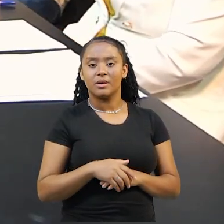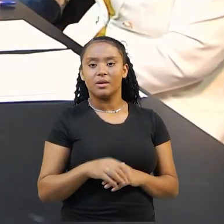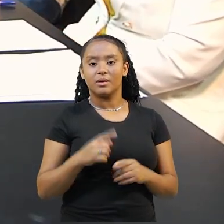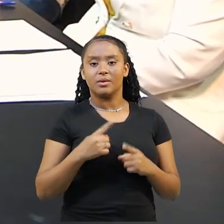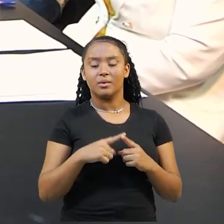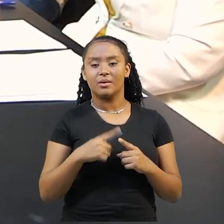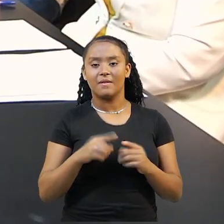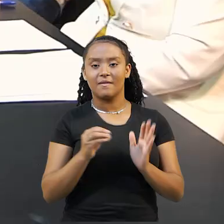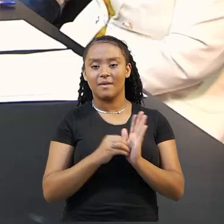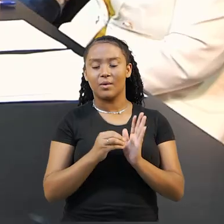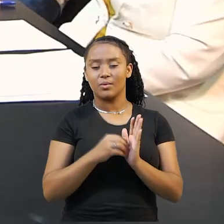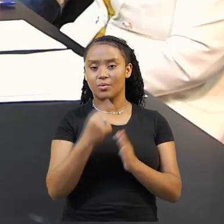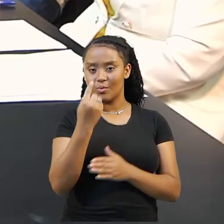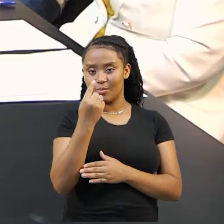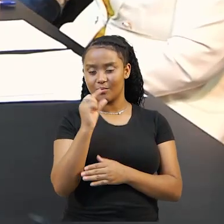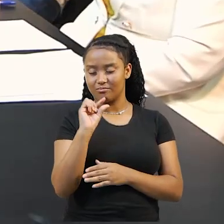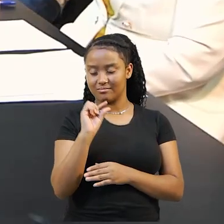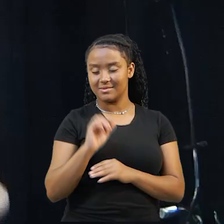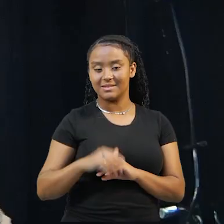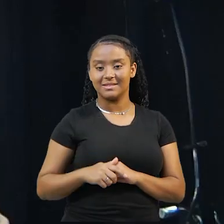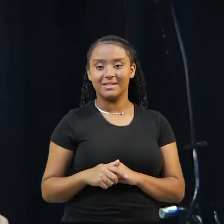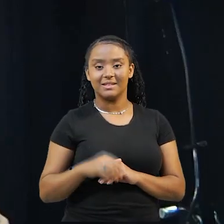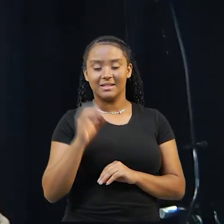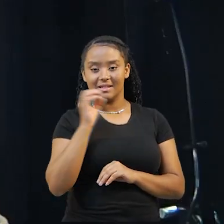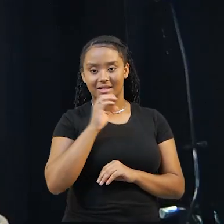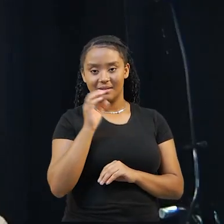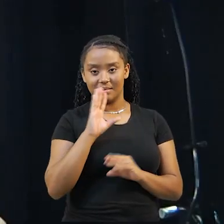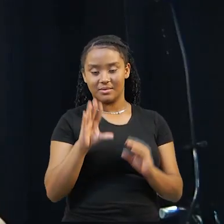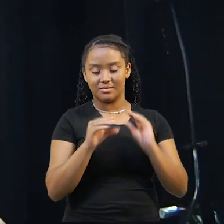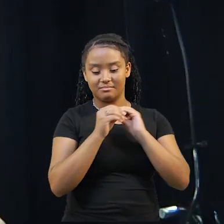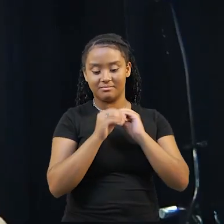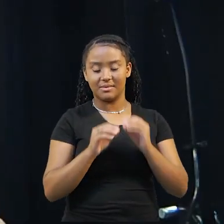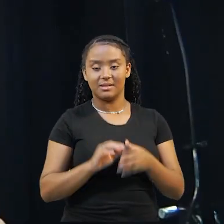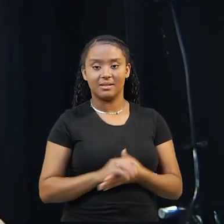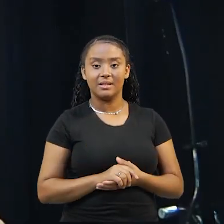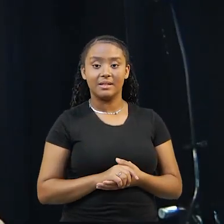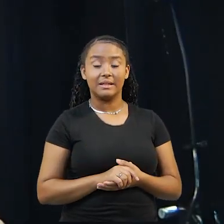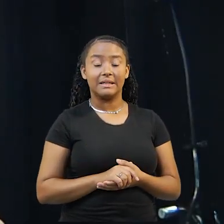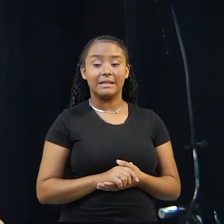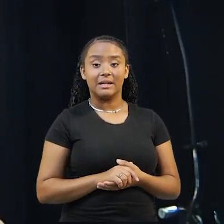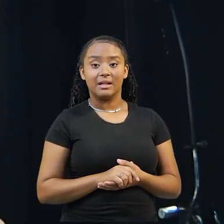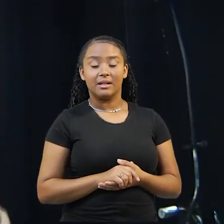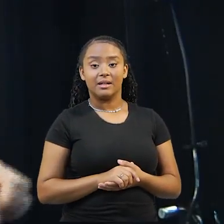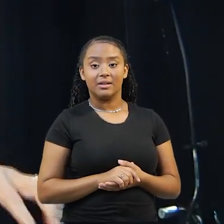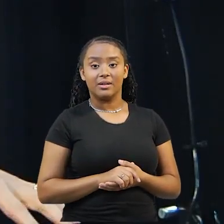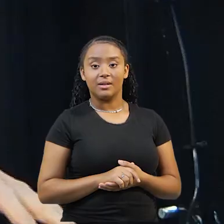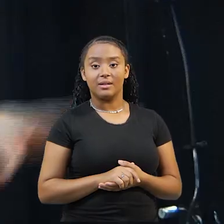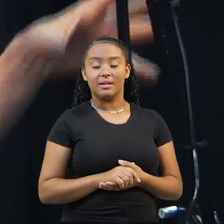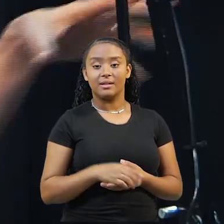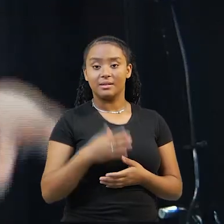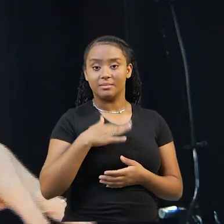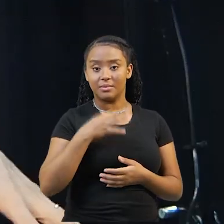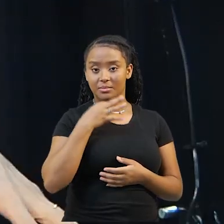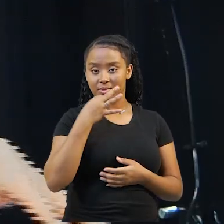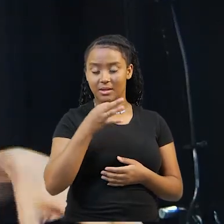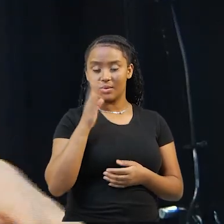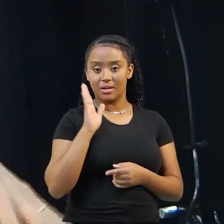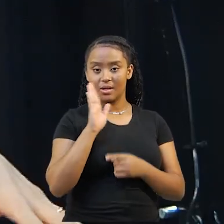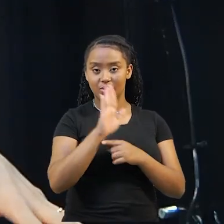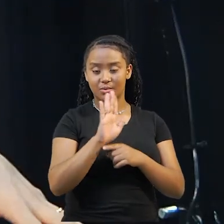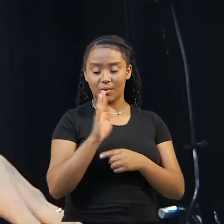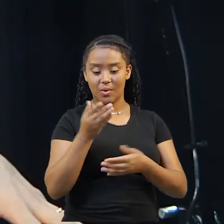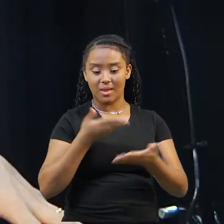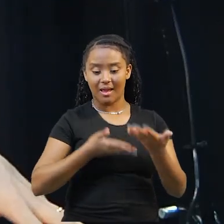me faltou falar uma coisa, se eu puder, inclusive, incluir na minha fala, que o que eu acho que ajudou